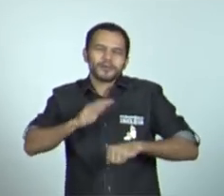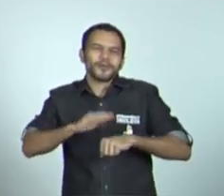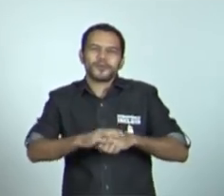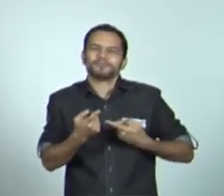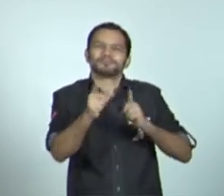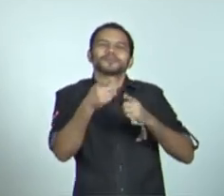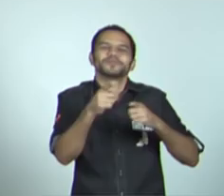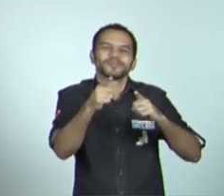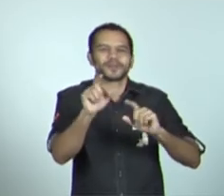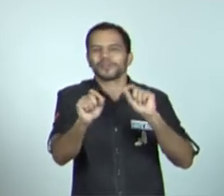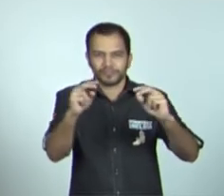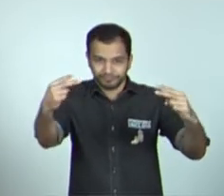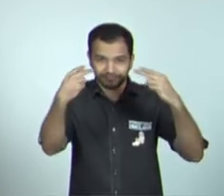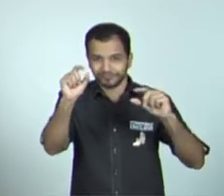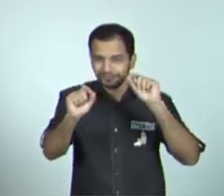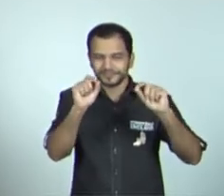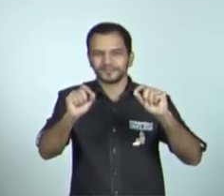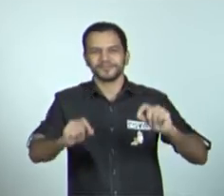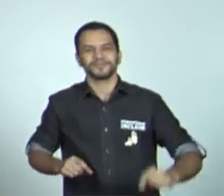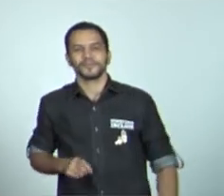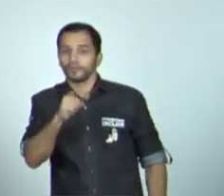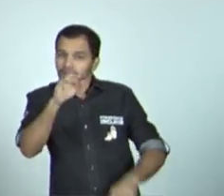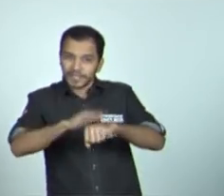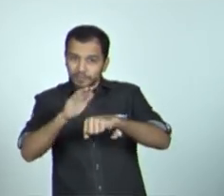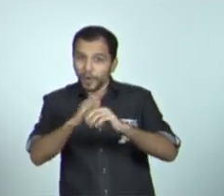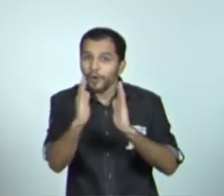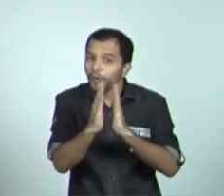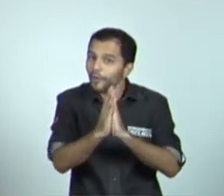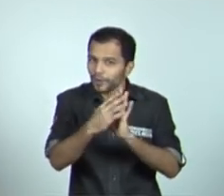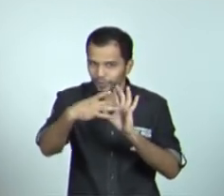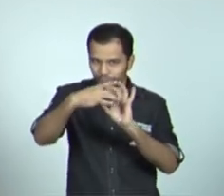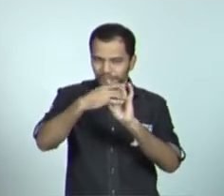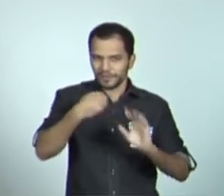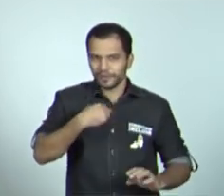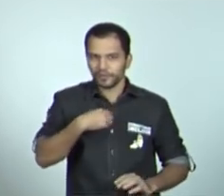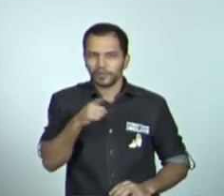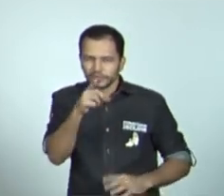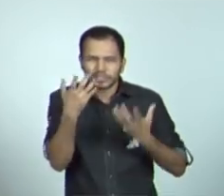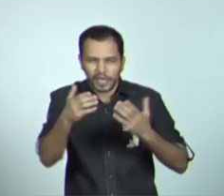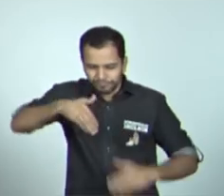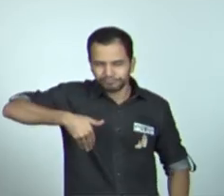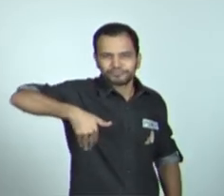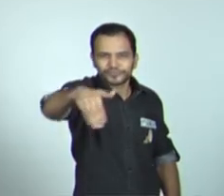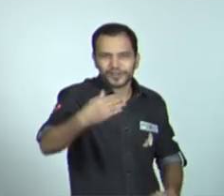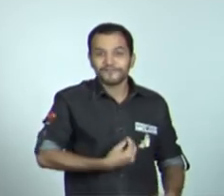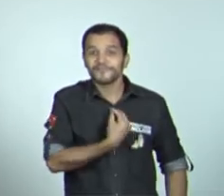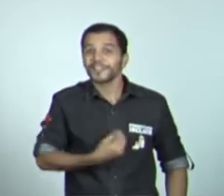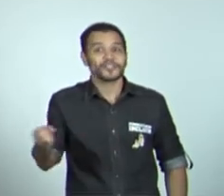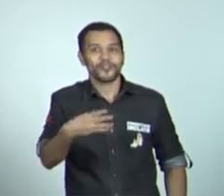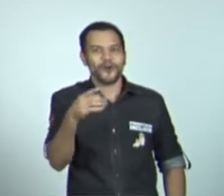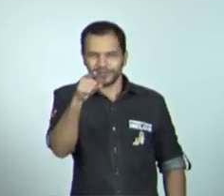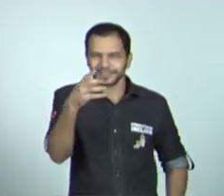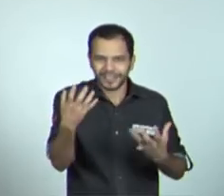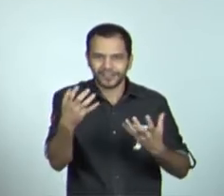olha para mim aqui e você vai fazer uma oração comigo agora se você quer começar um novo tempo com jesus se